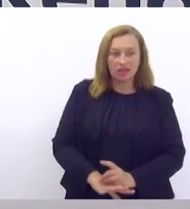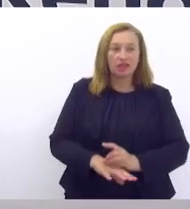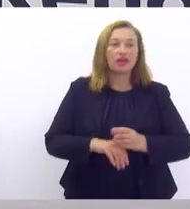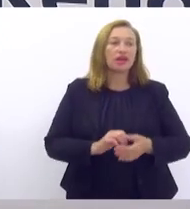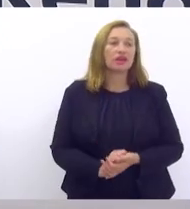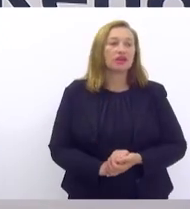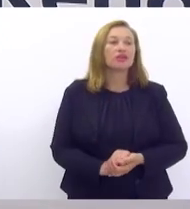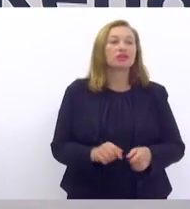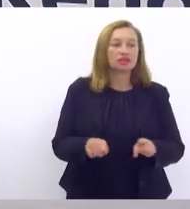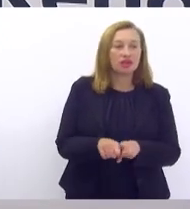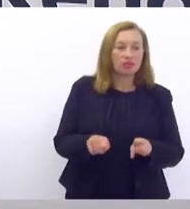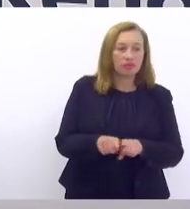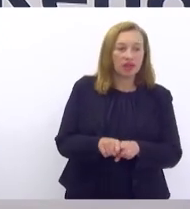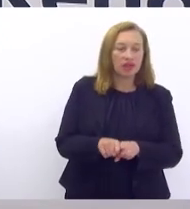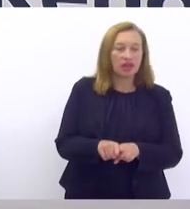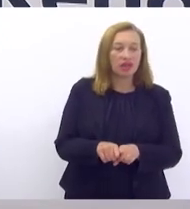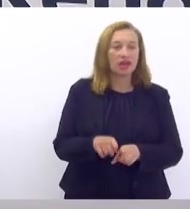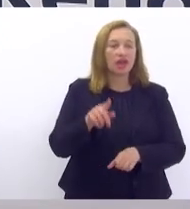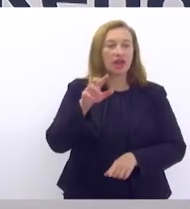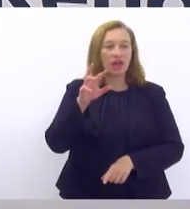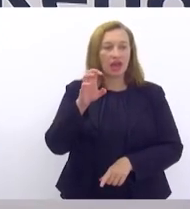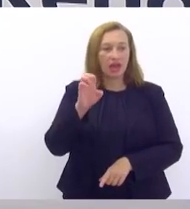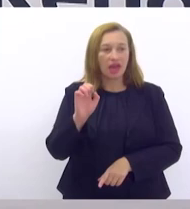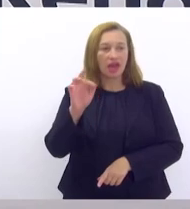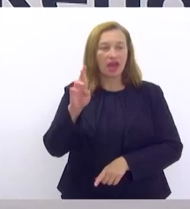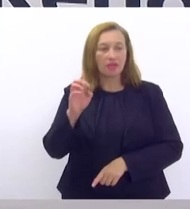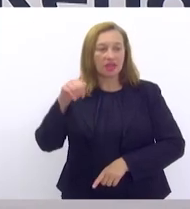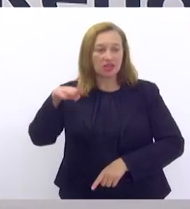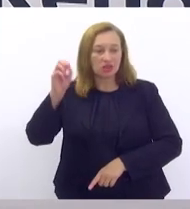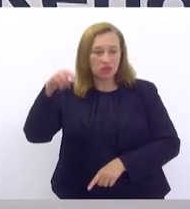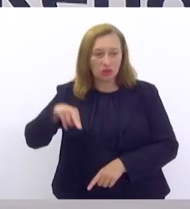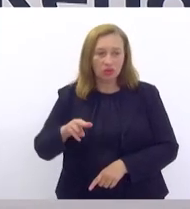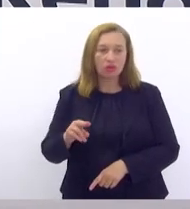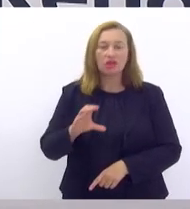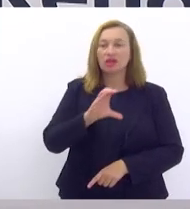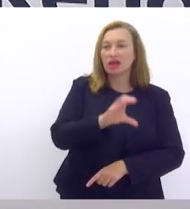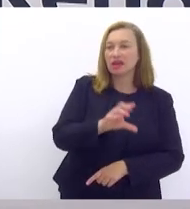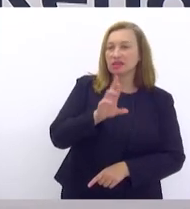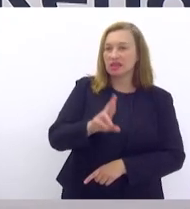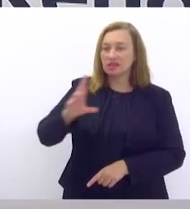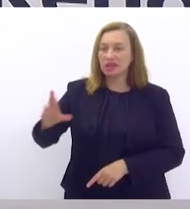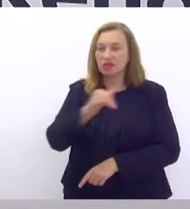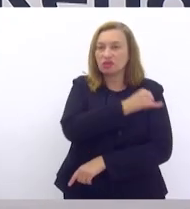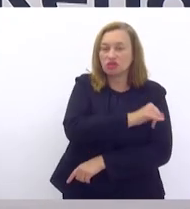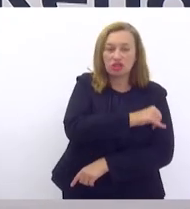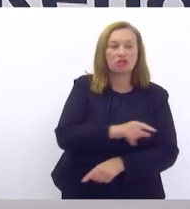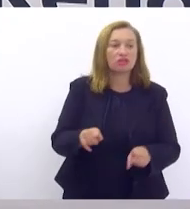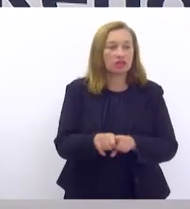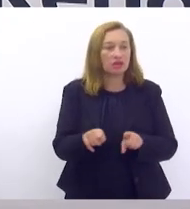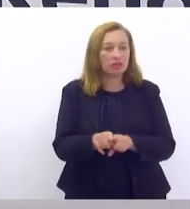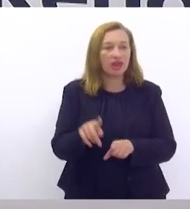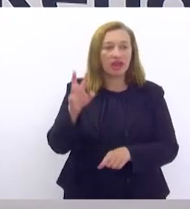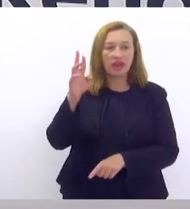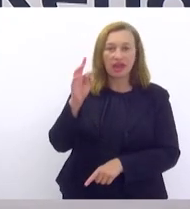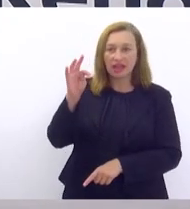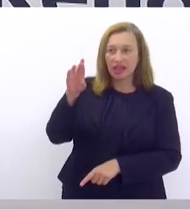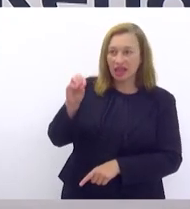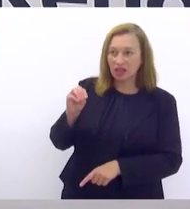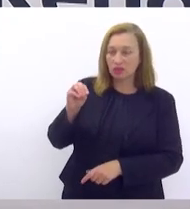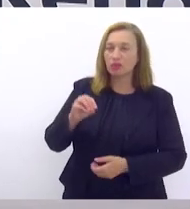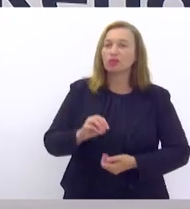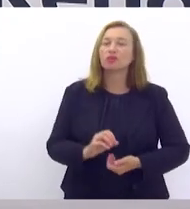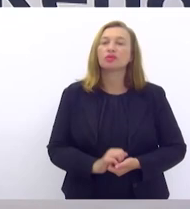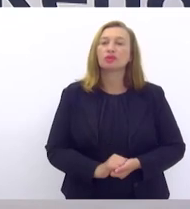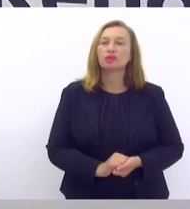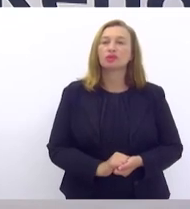representando o Emerson, que é o presidente do Conselho Diocesano da RCC do Rio de Janeiro. Queria chamar o Renato Antunes, por favor, uma salva